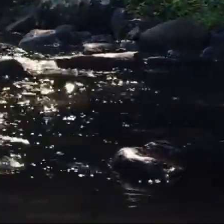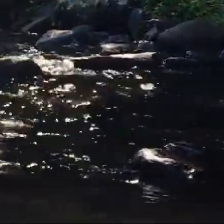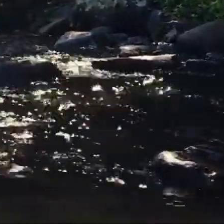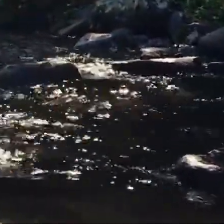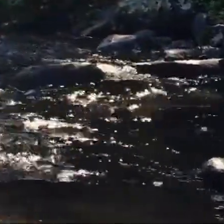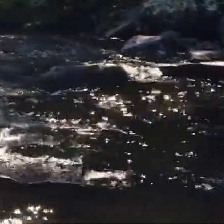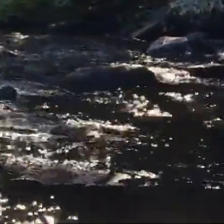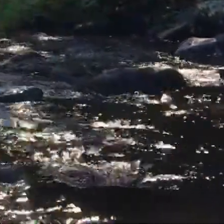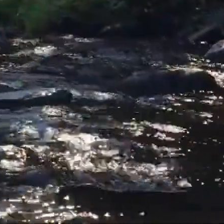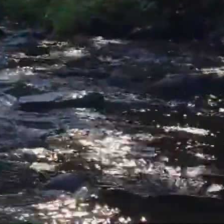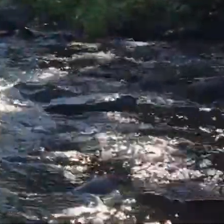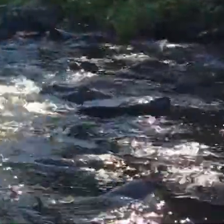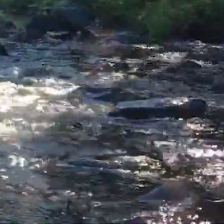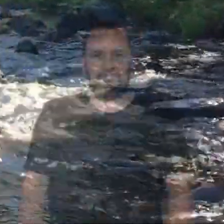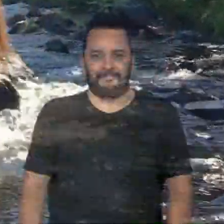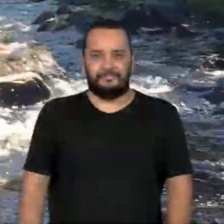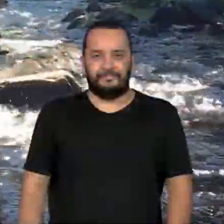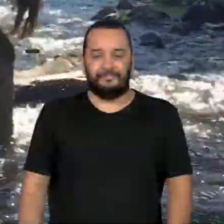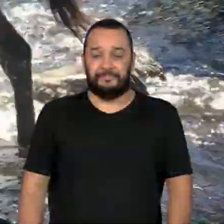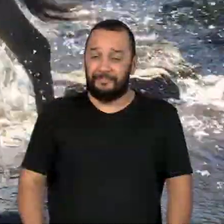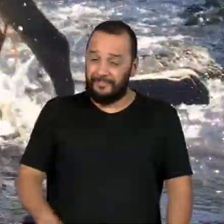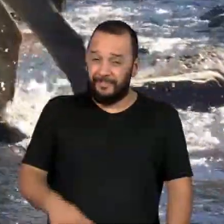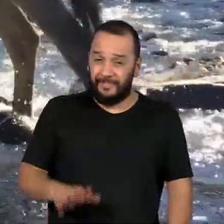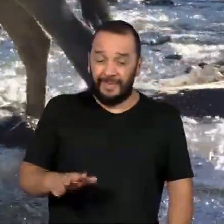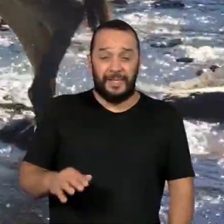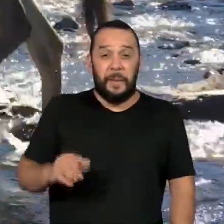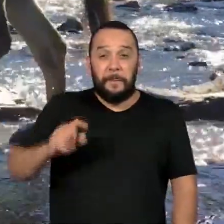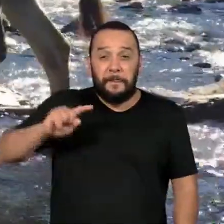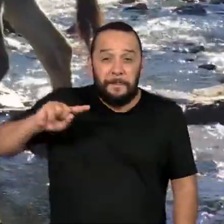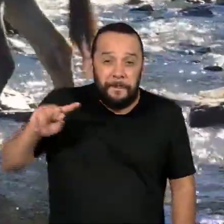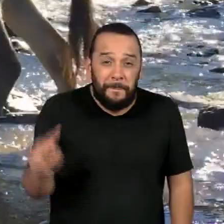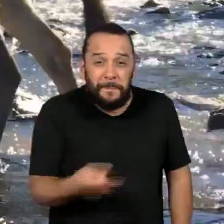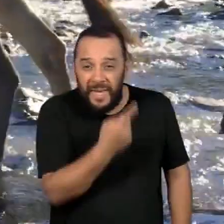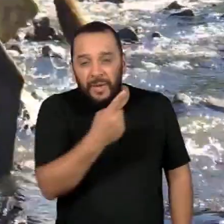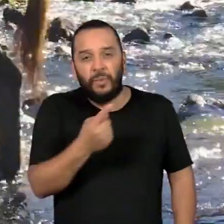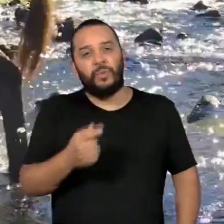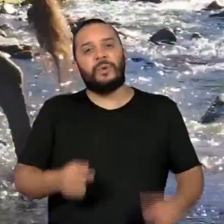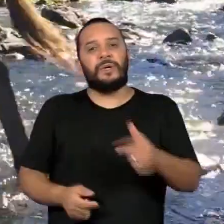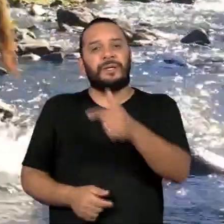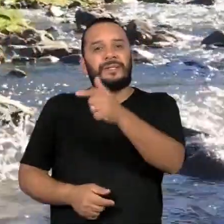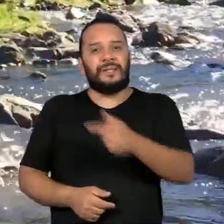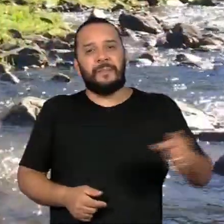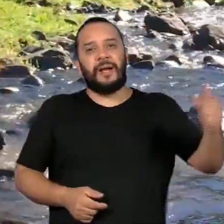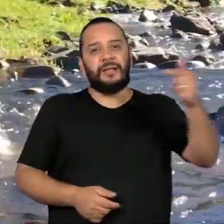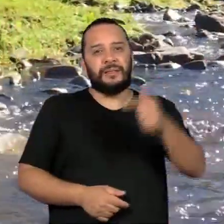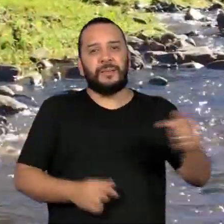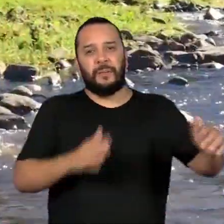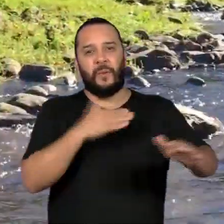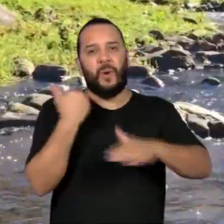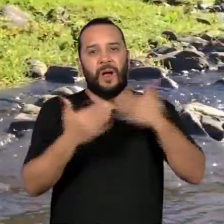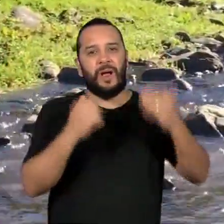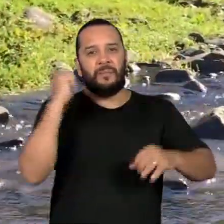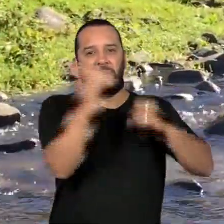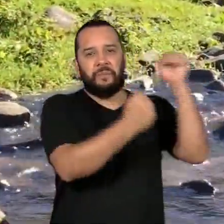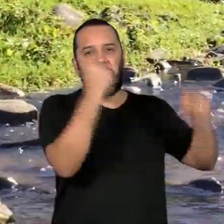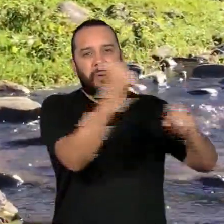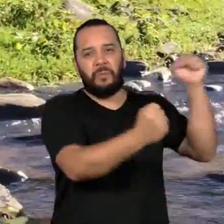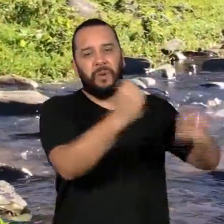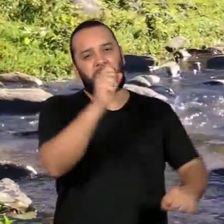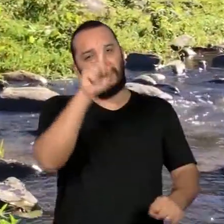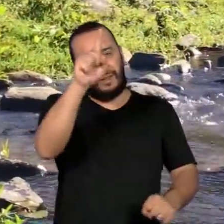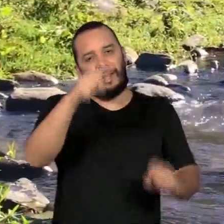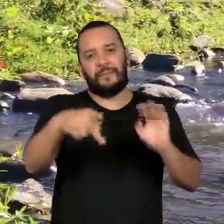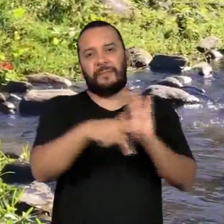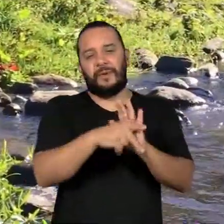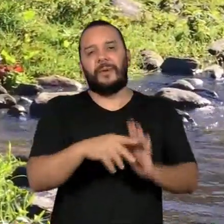para o Egito. Mais de 1.000 animais são abatidos por semana só na Bahia. Segundo estudo da